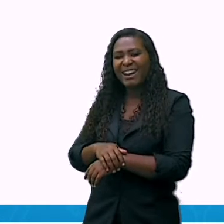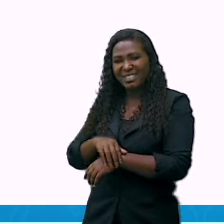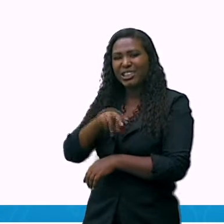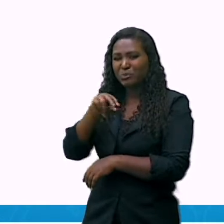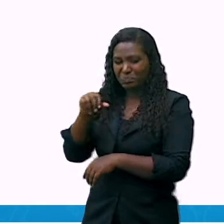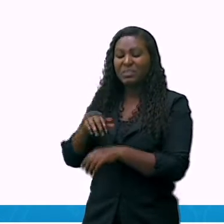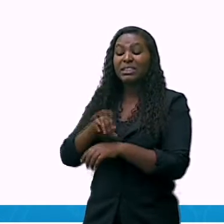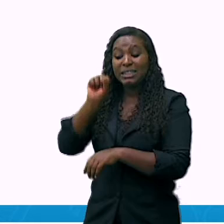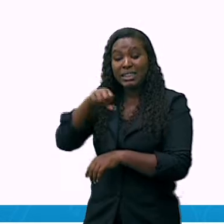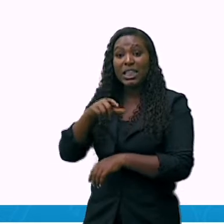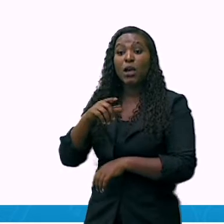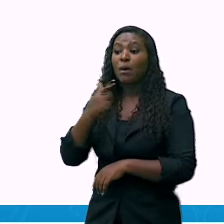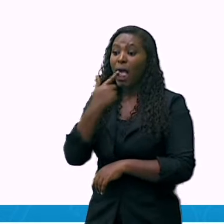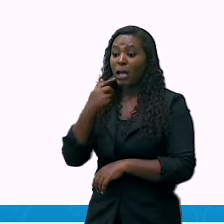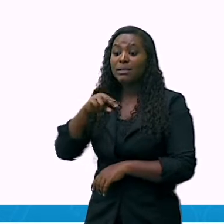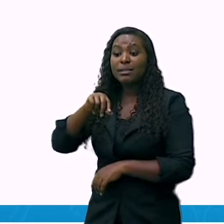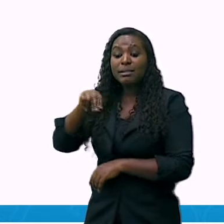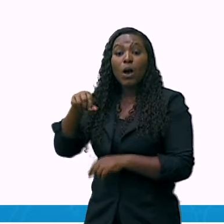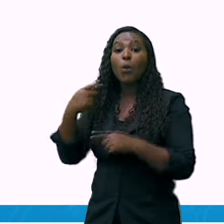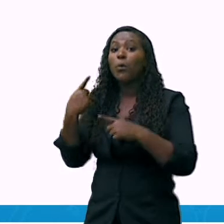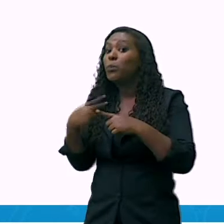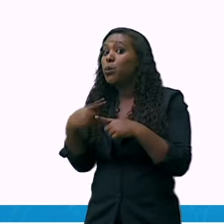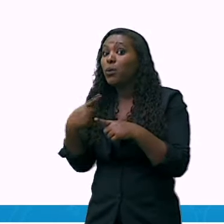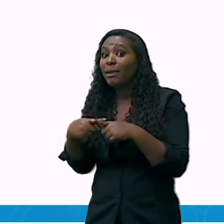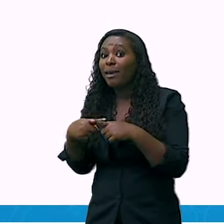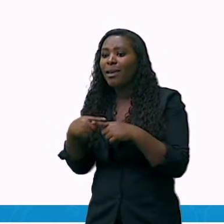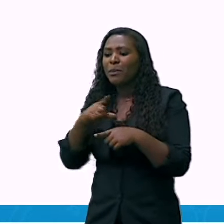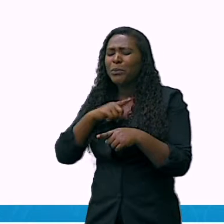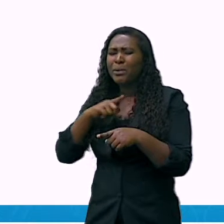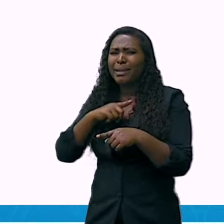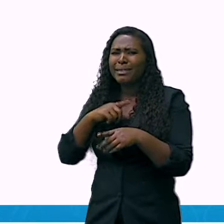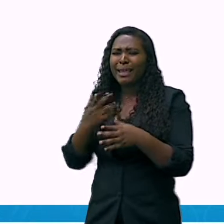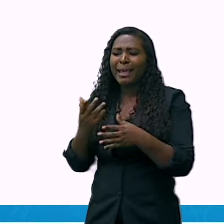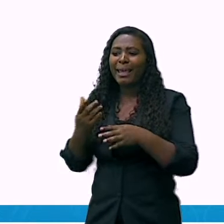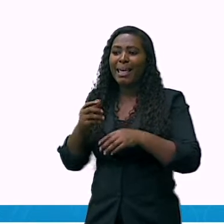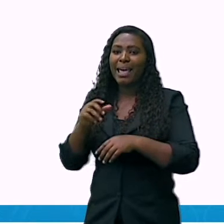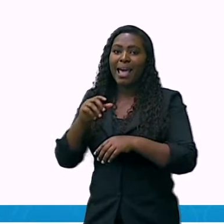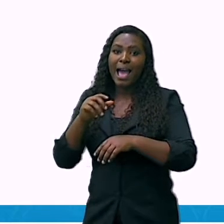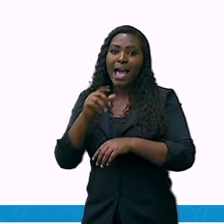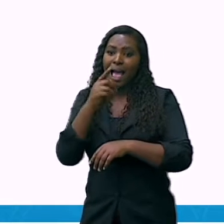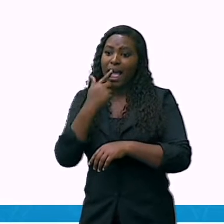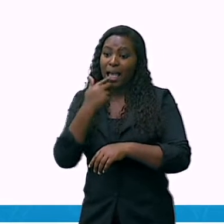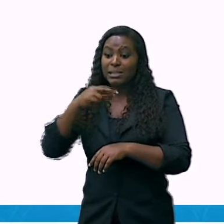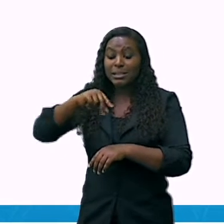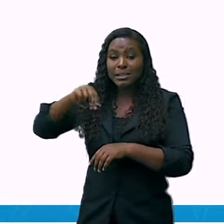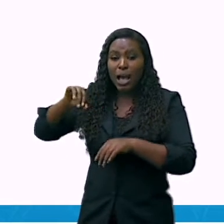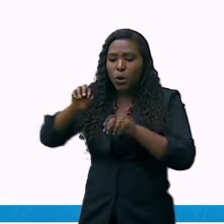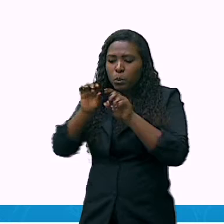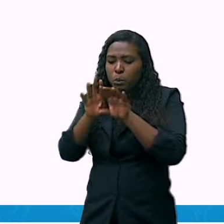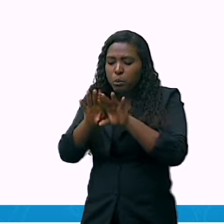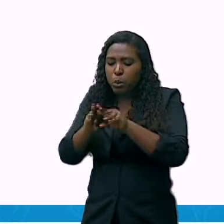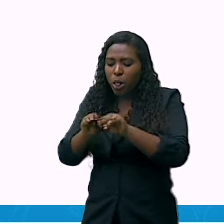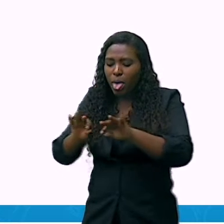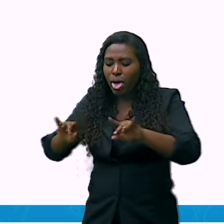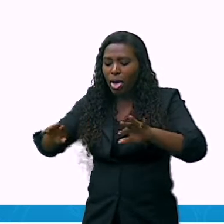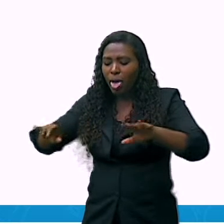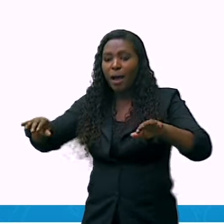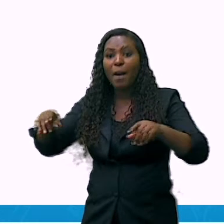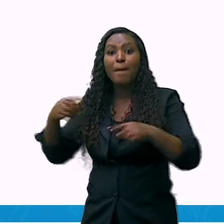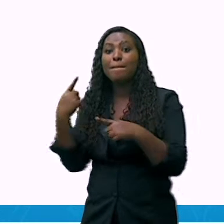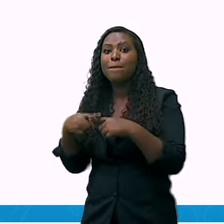à concentração de sais minerais dissolvidos a partir do intemperismo